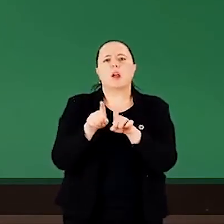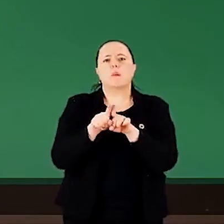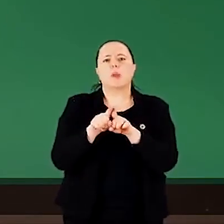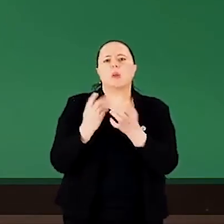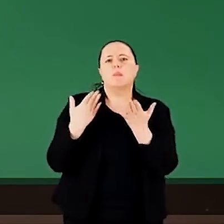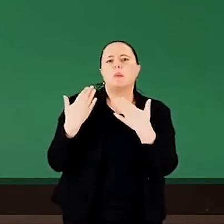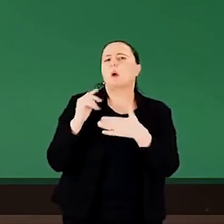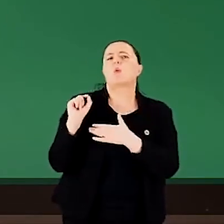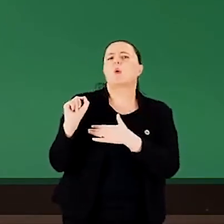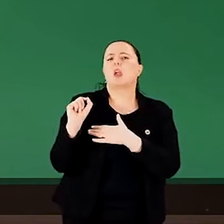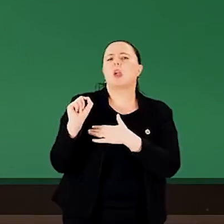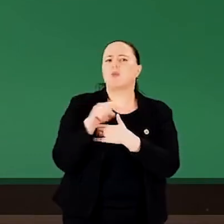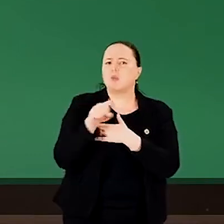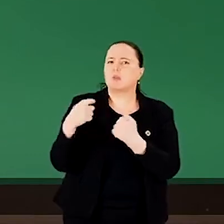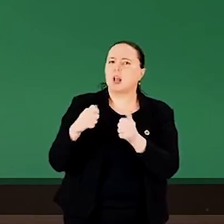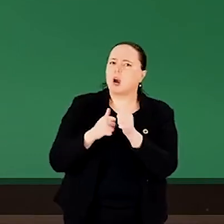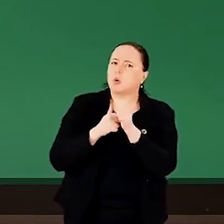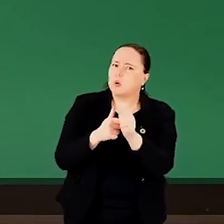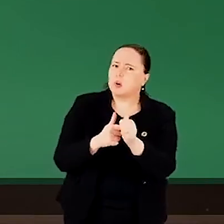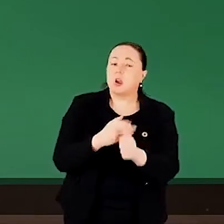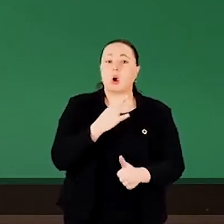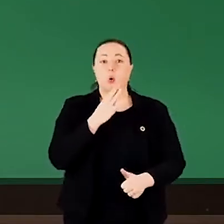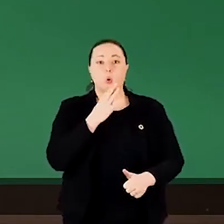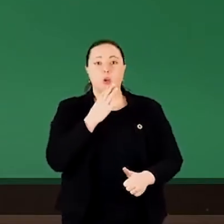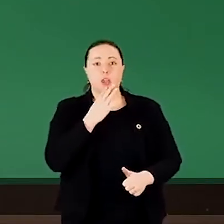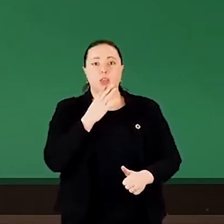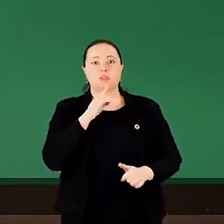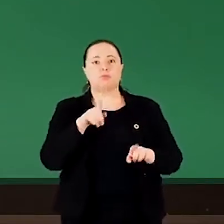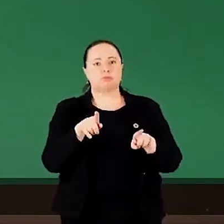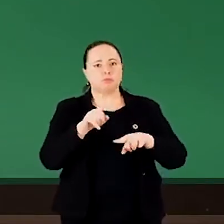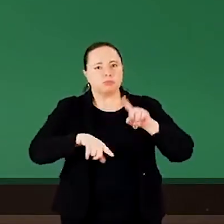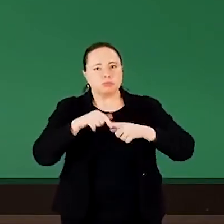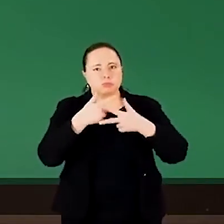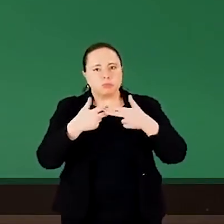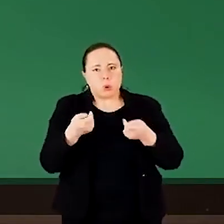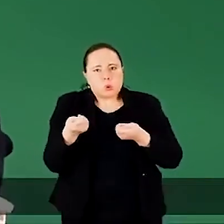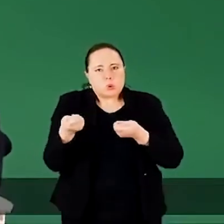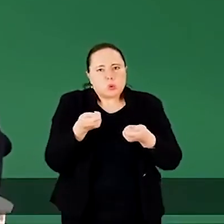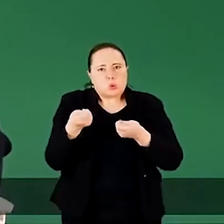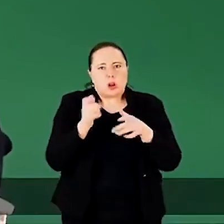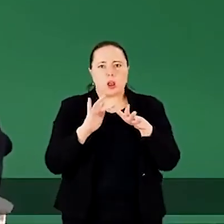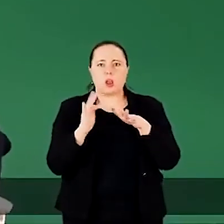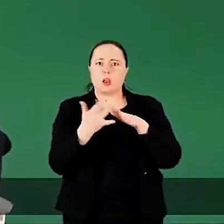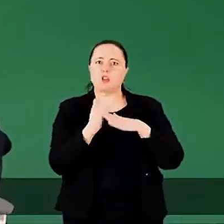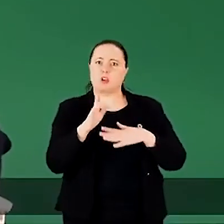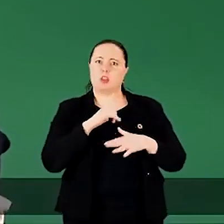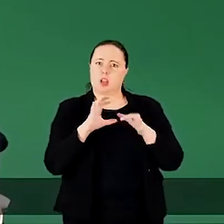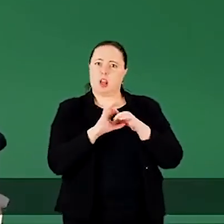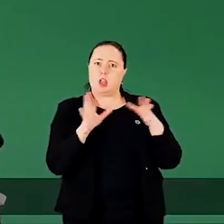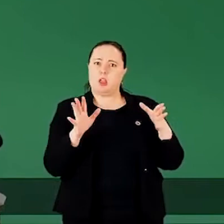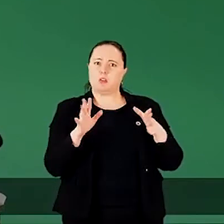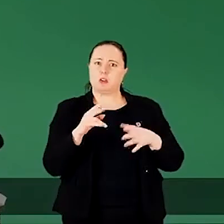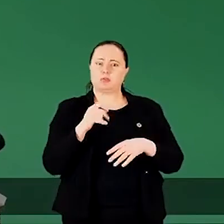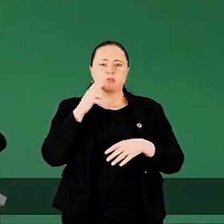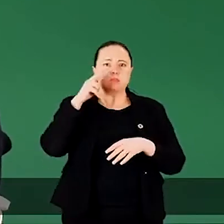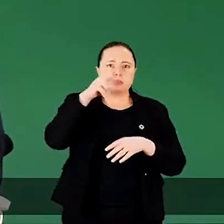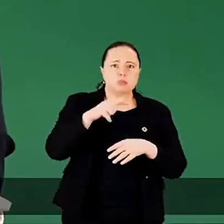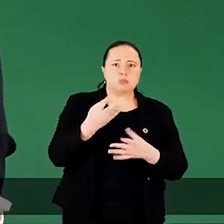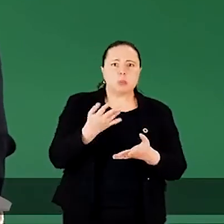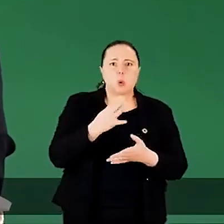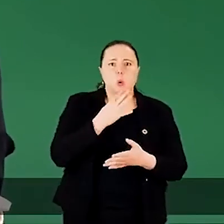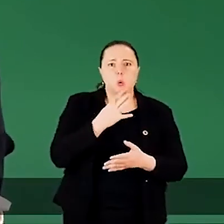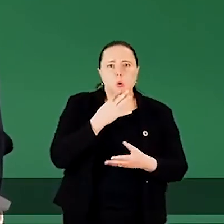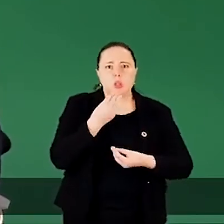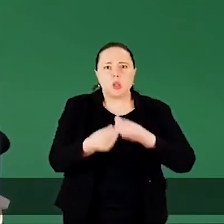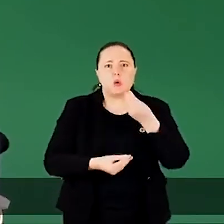e com quem estão conversando. Conheçam as ferramentas de controle que as redes sociais já oferecem